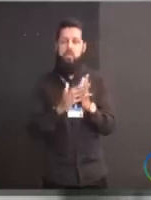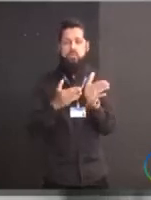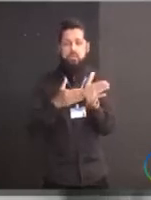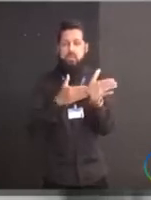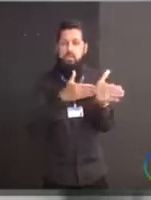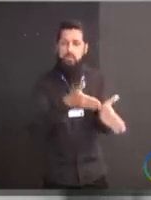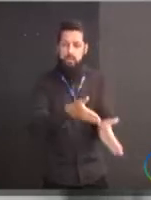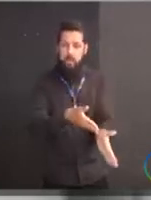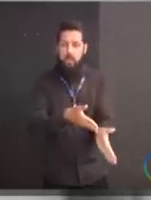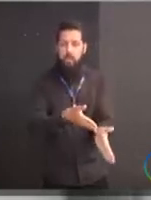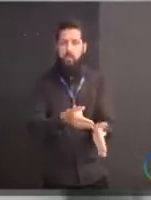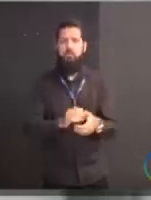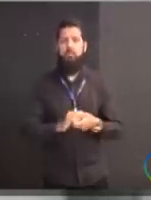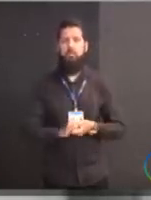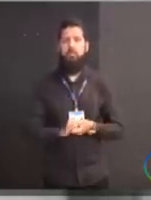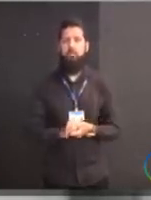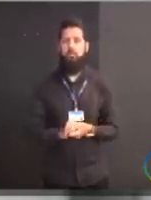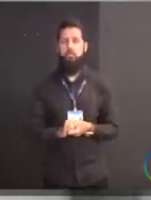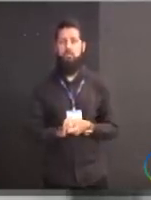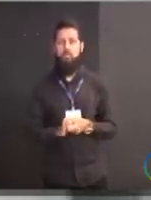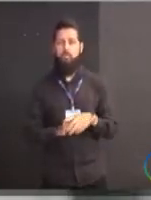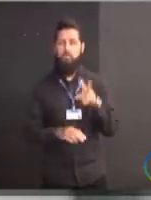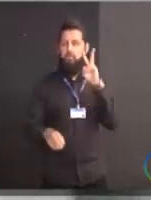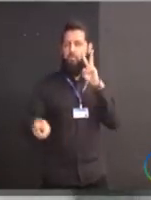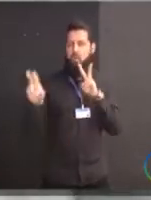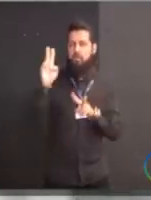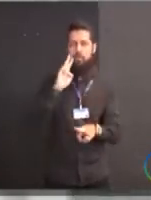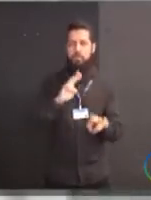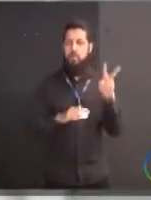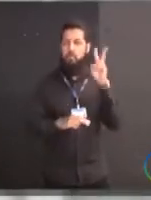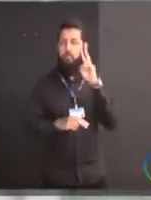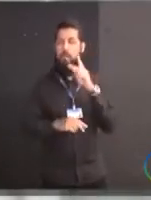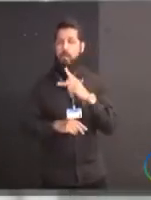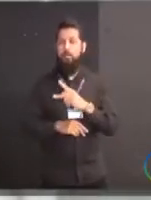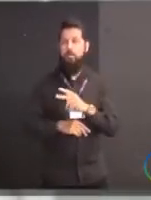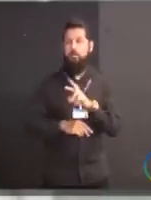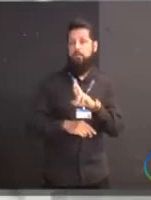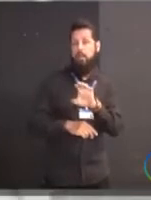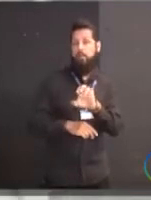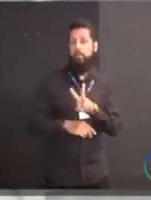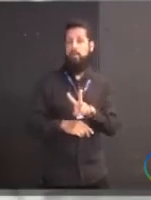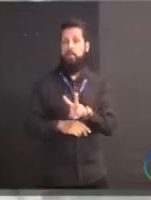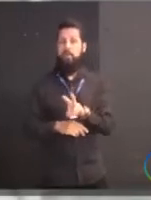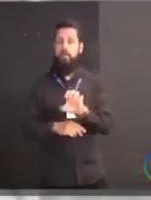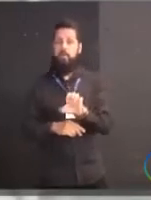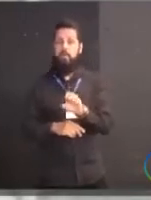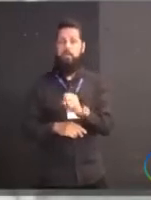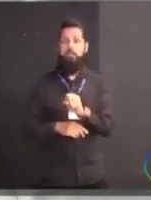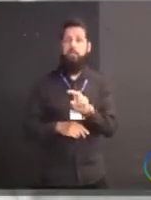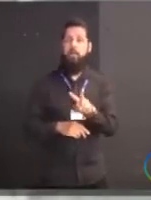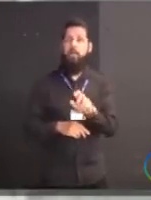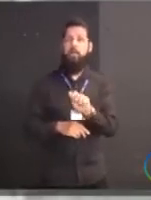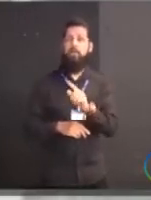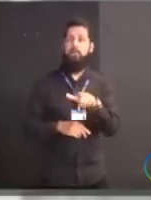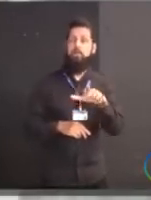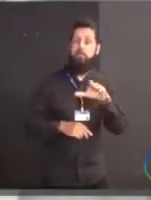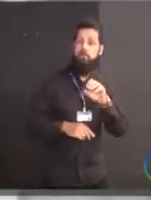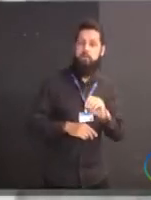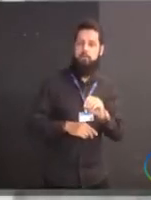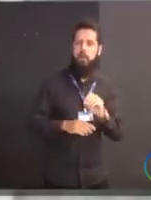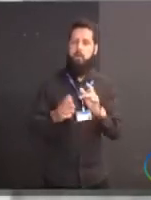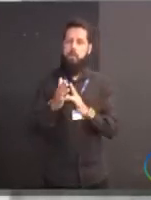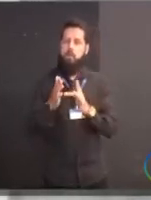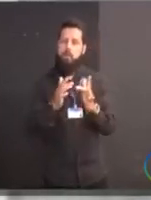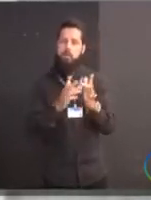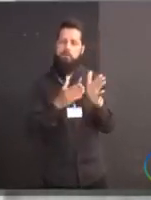à preservação dos valores do Espírito, segundo nos ensinou Jesus Cristo